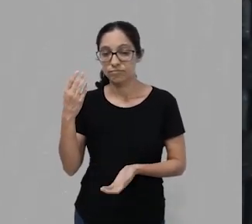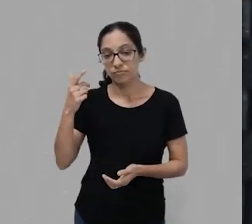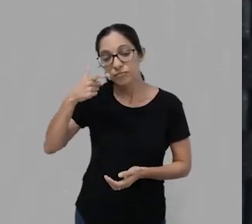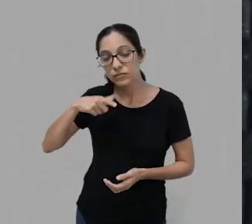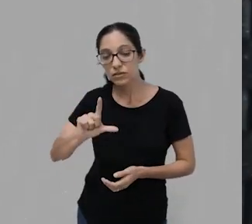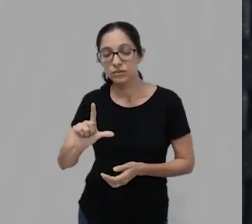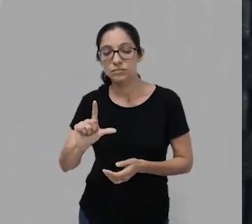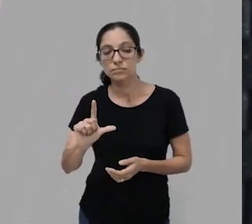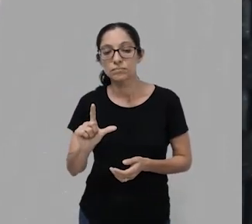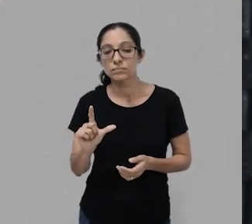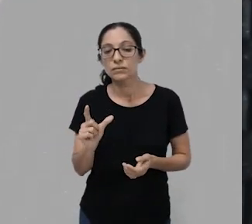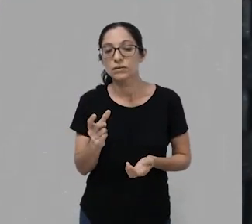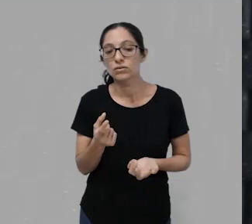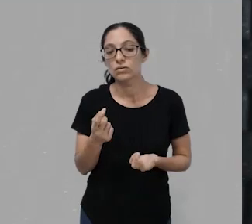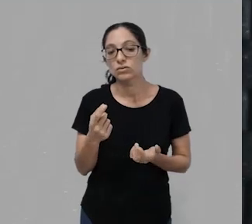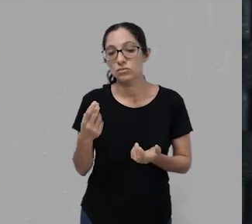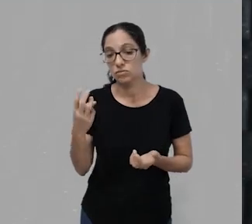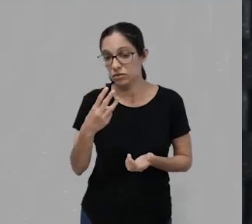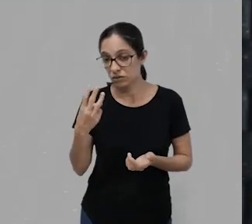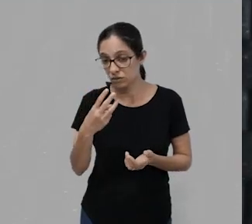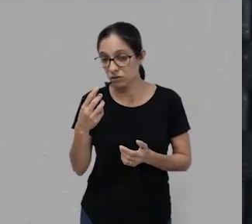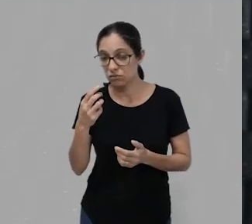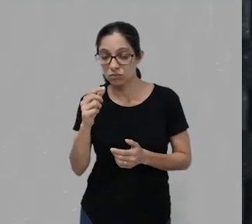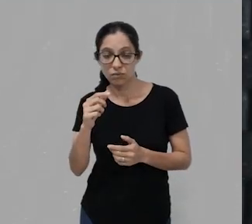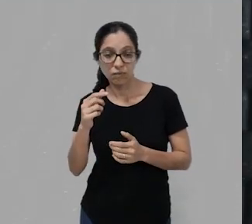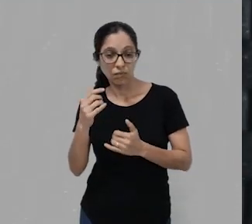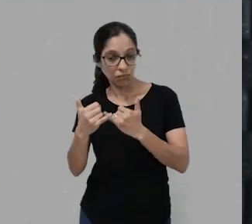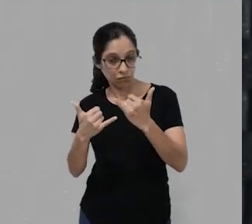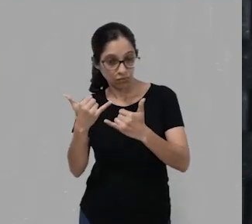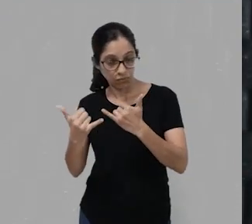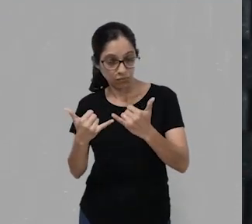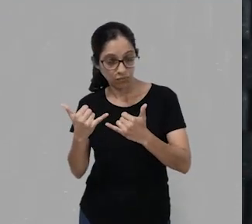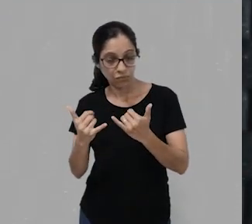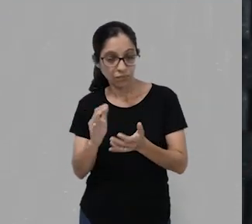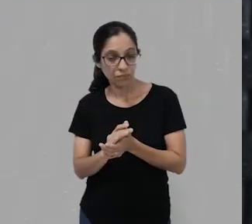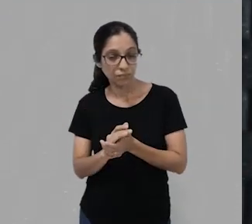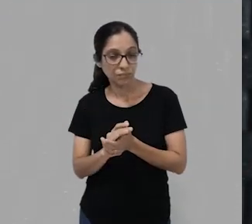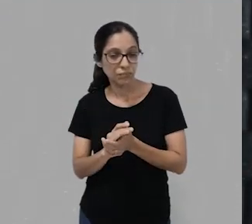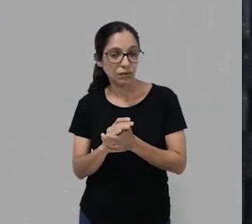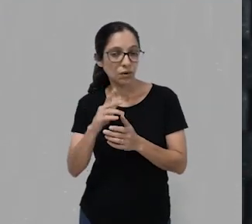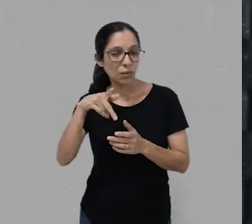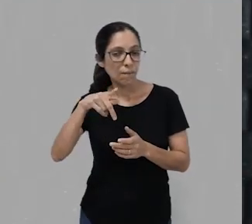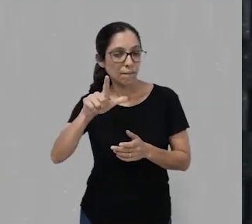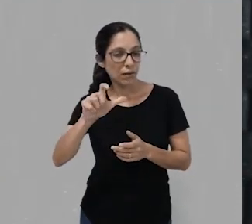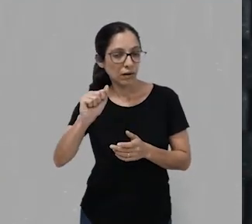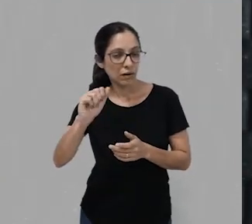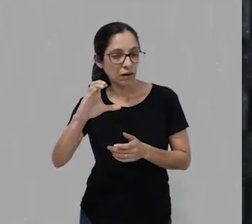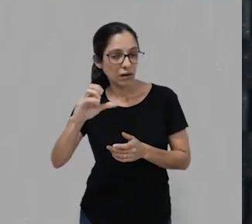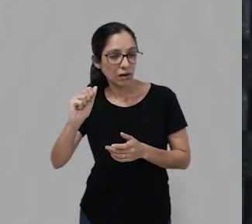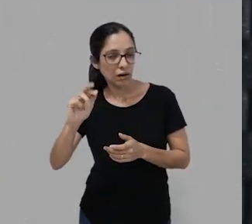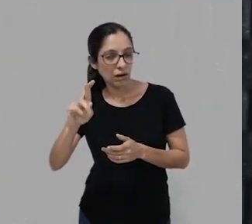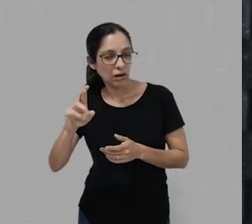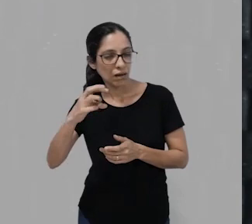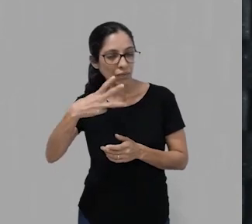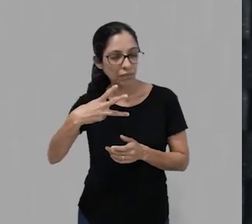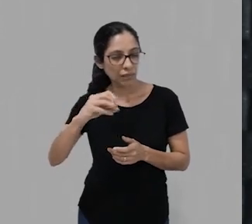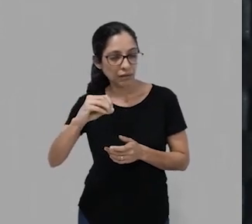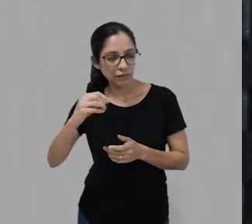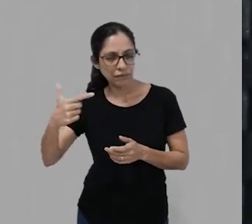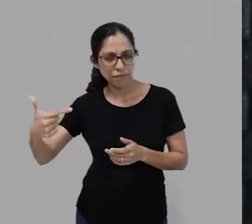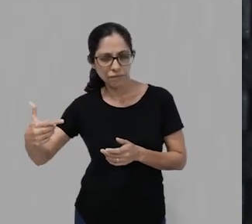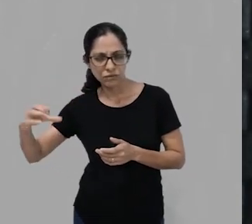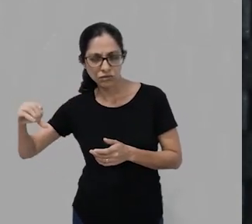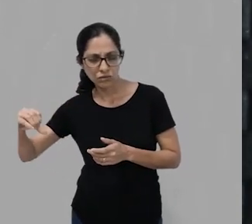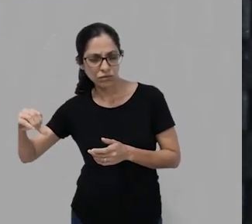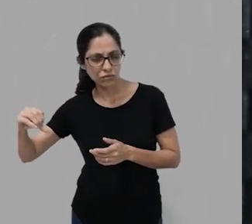Finalizado. Nós estamos aqui agora no terceiro game. O placar foi de 30-29. Professor, mas o senhor não disse